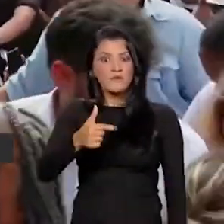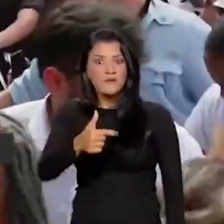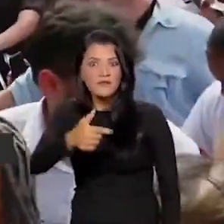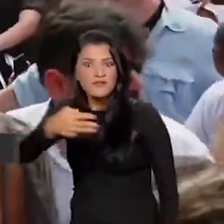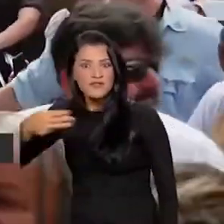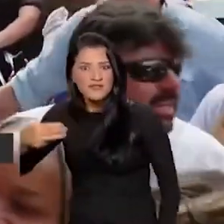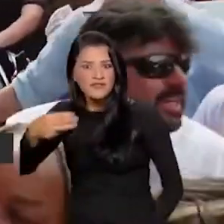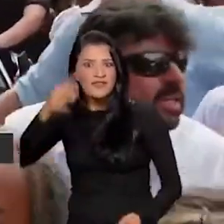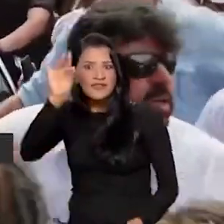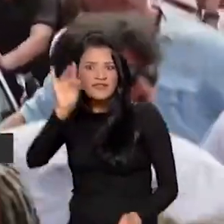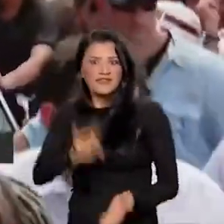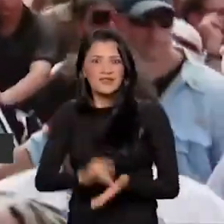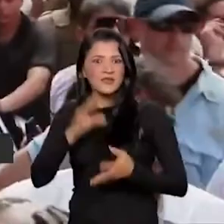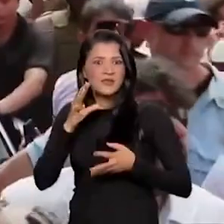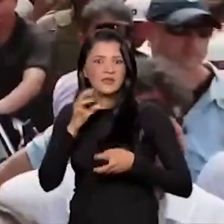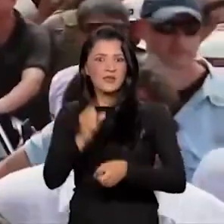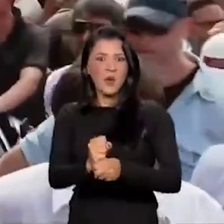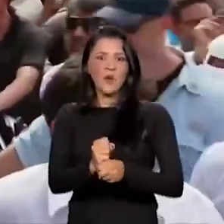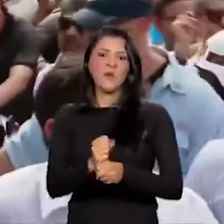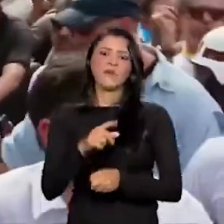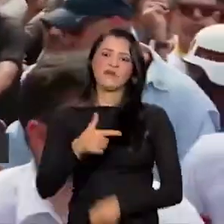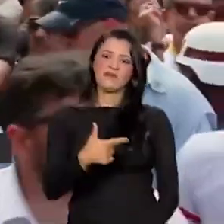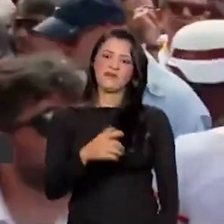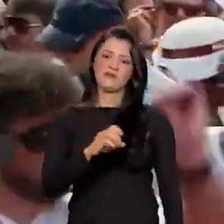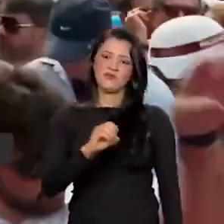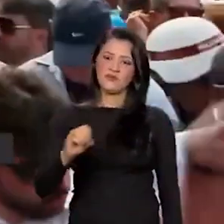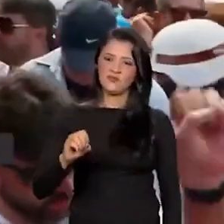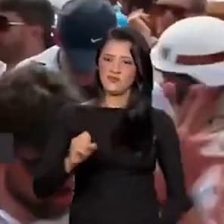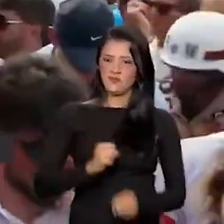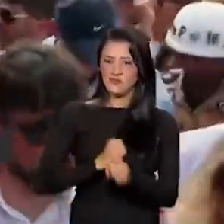1823, há exatos 200 anos.